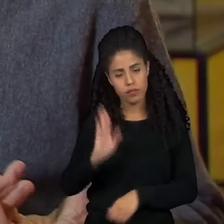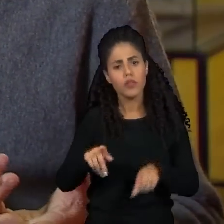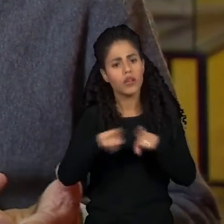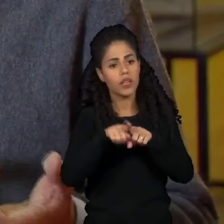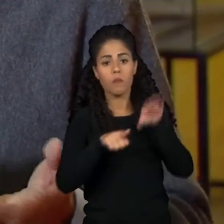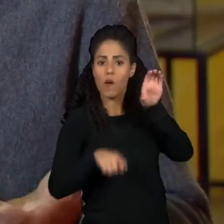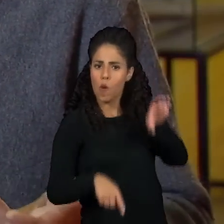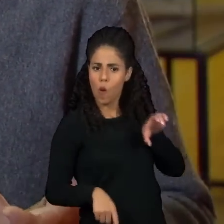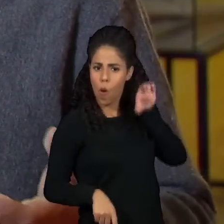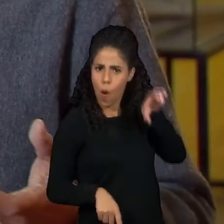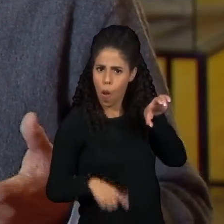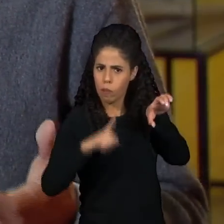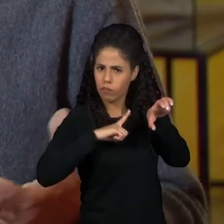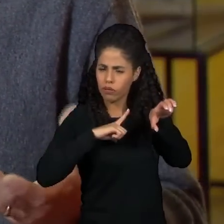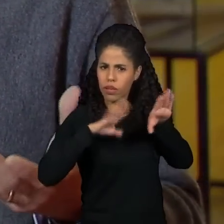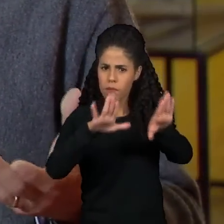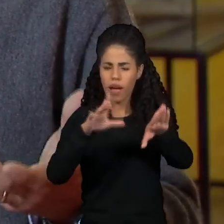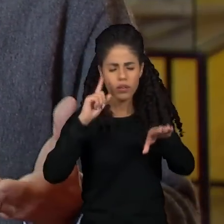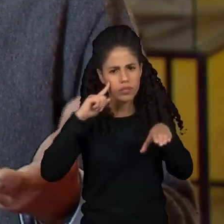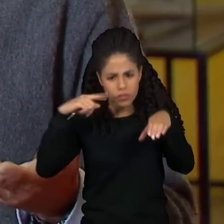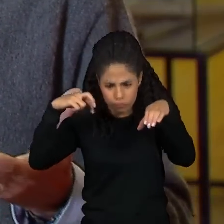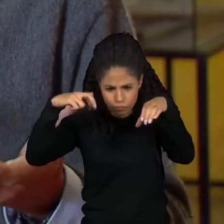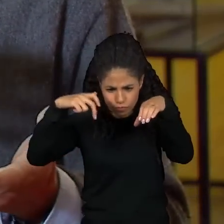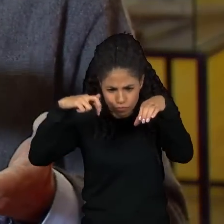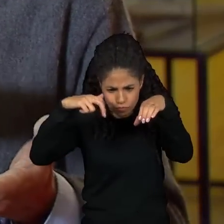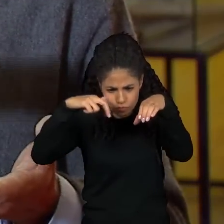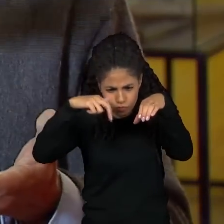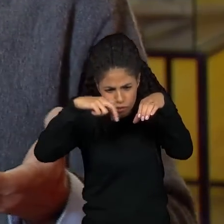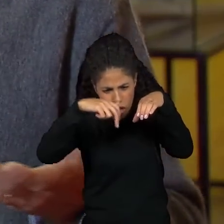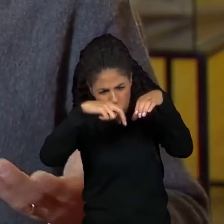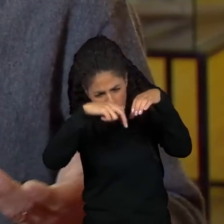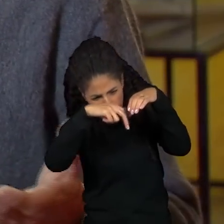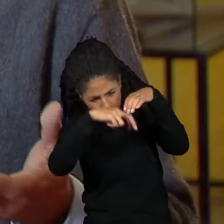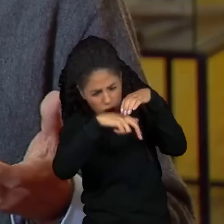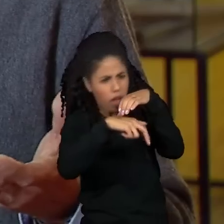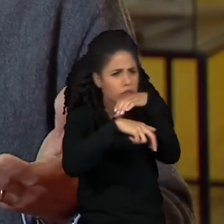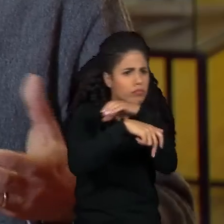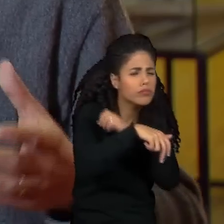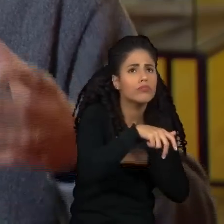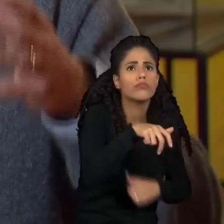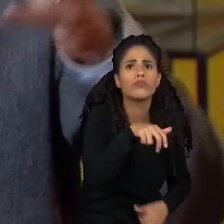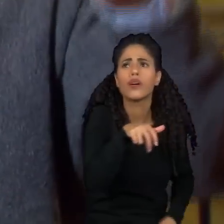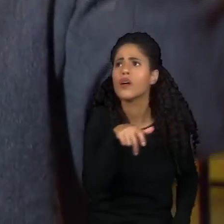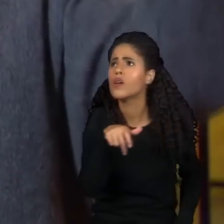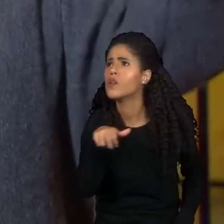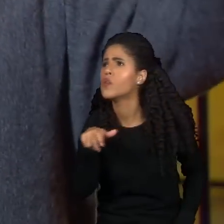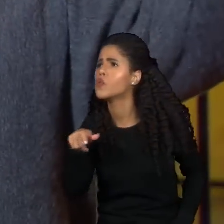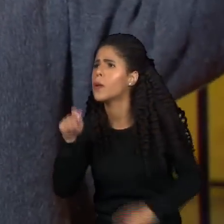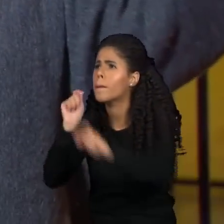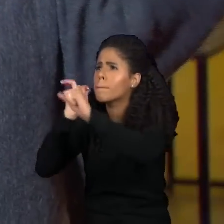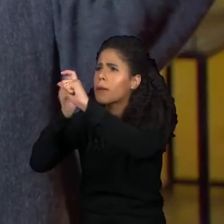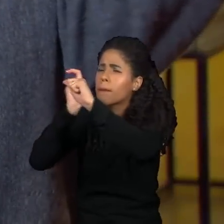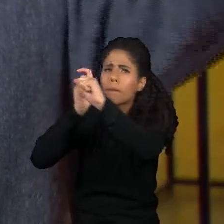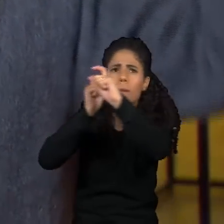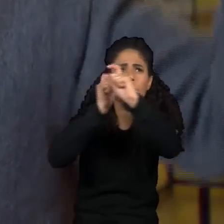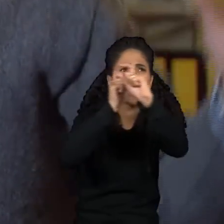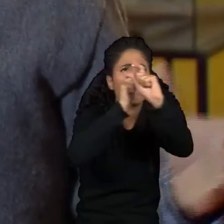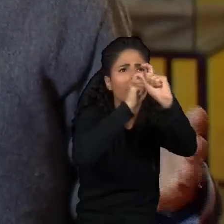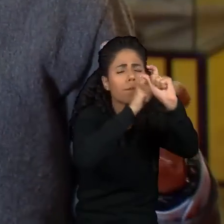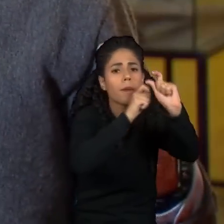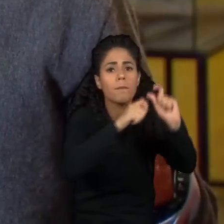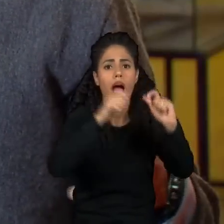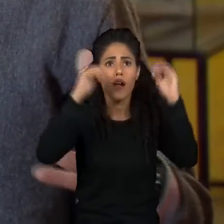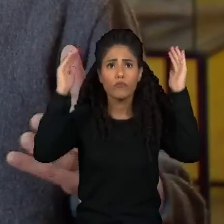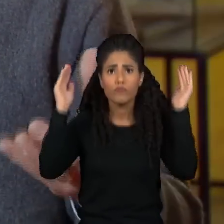viviam em cavernas? Não. Mas, na verdade, cavernas, elas criam microambientes protegidos, né? Elas são fisicamente protegidas pelo próprio teto da